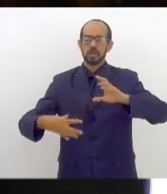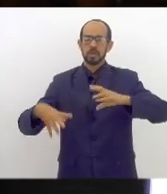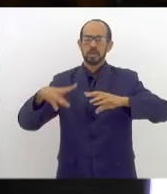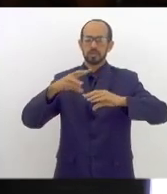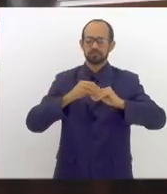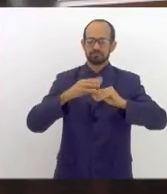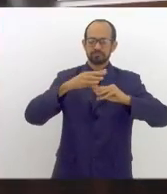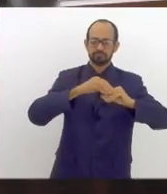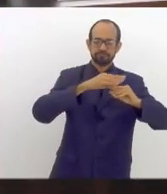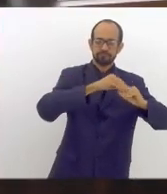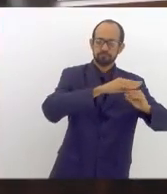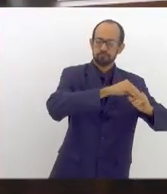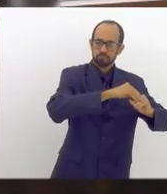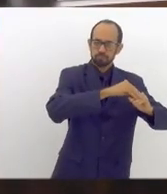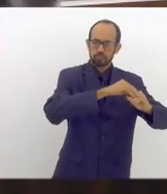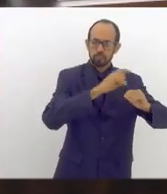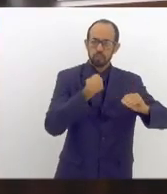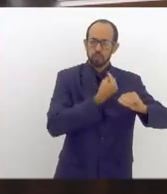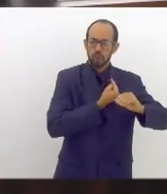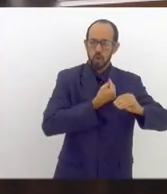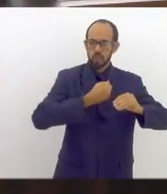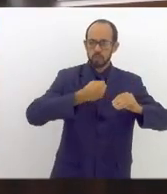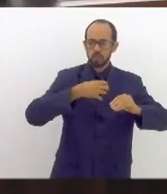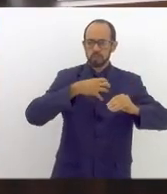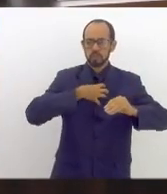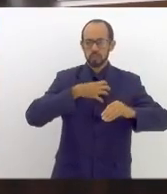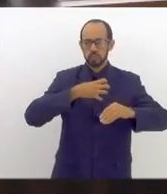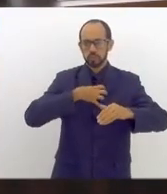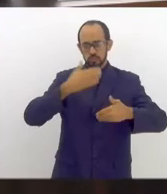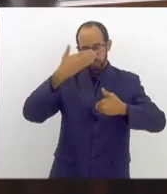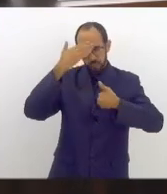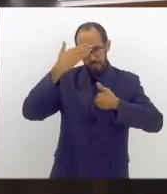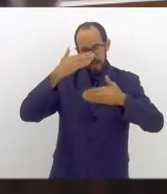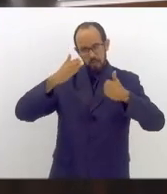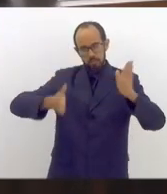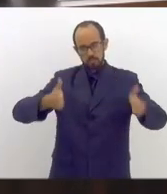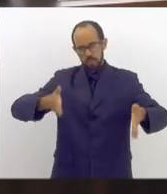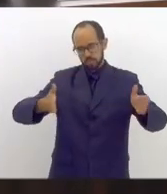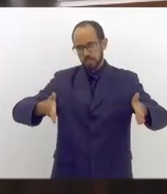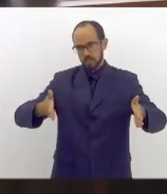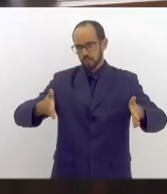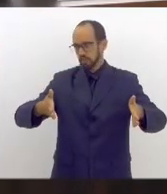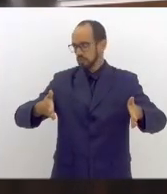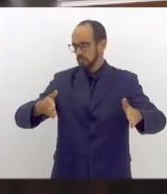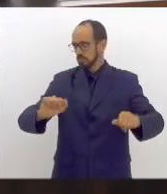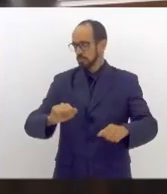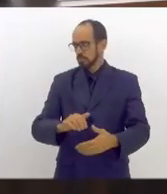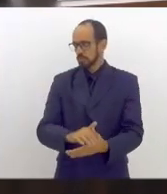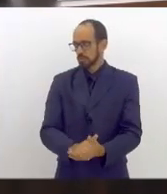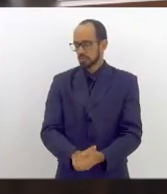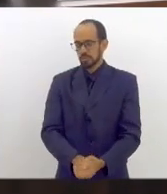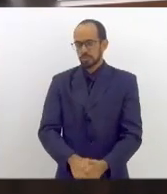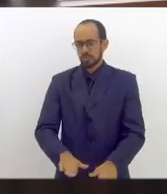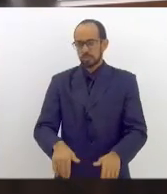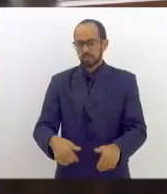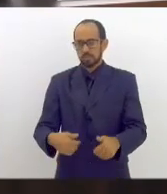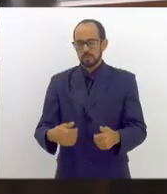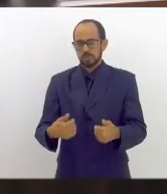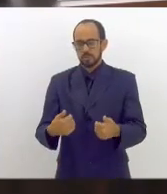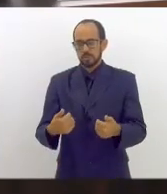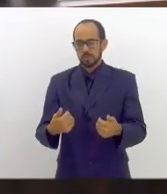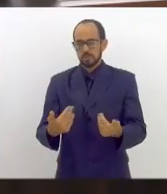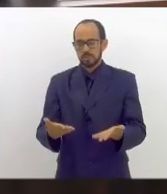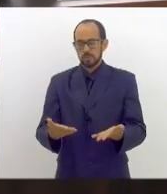gratos pelo período de nossa vida Desembargador André Siciliano é um grande amigo